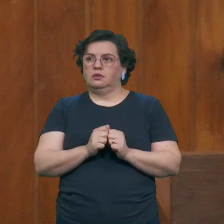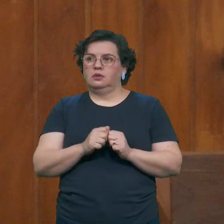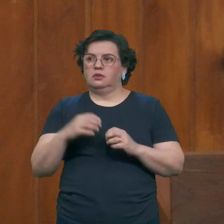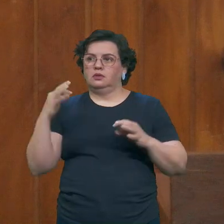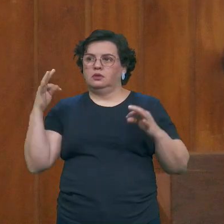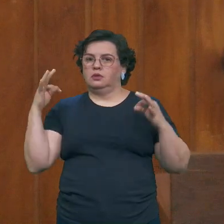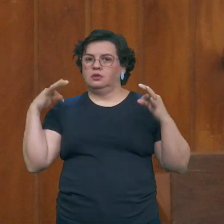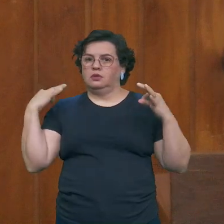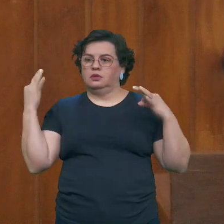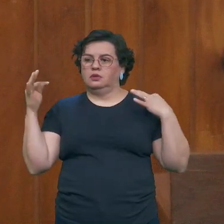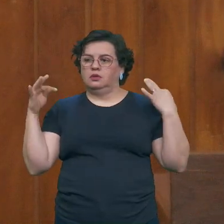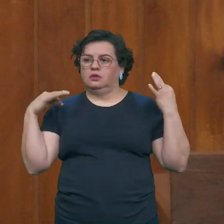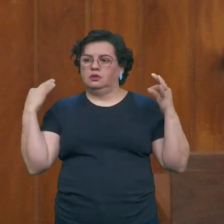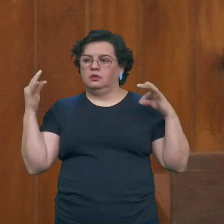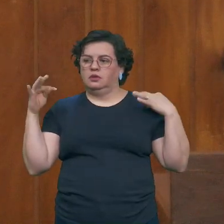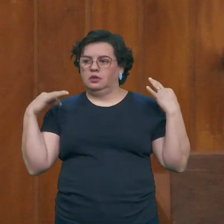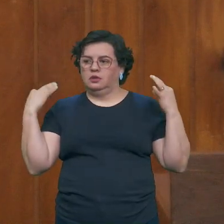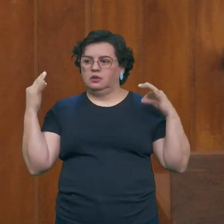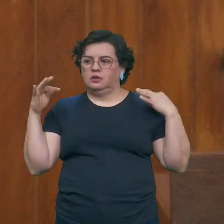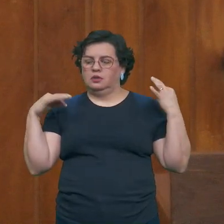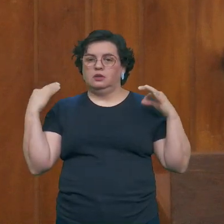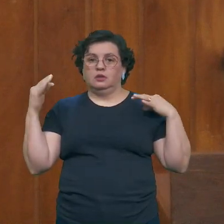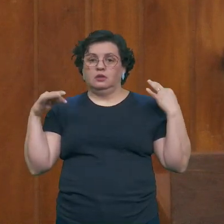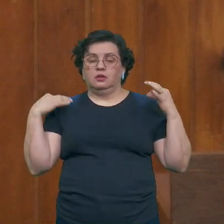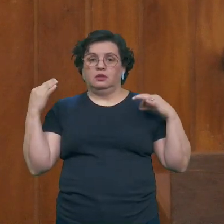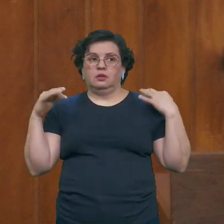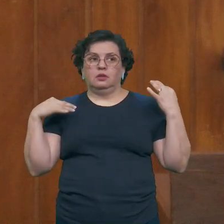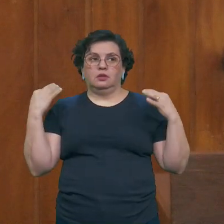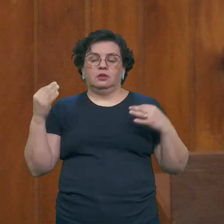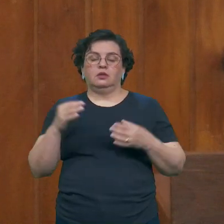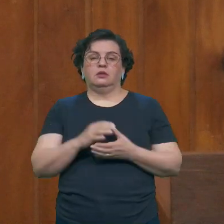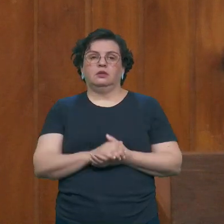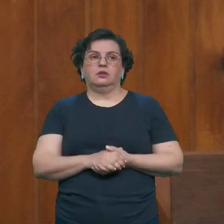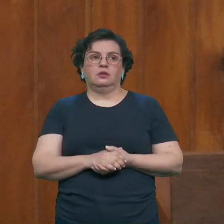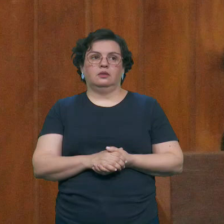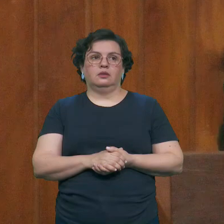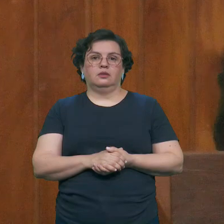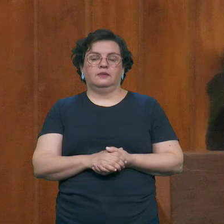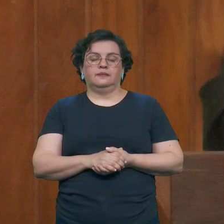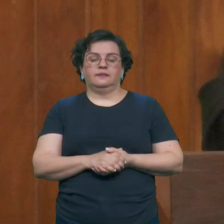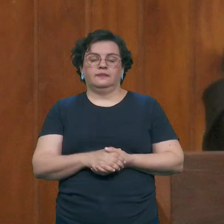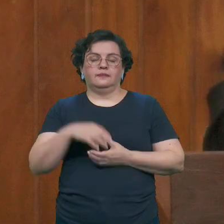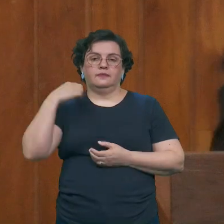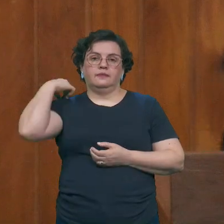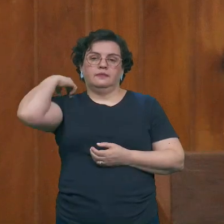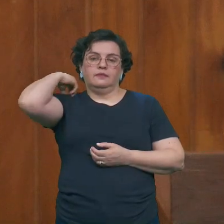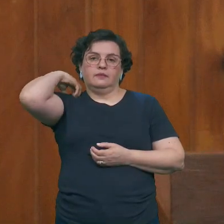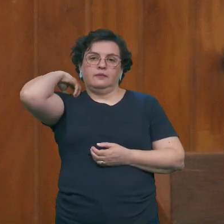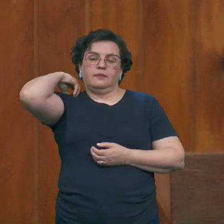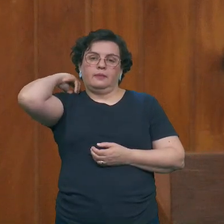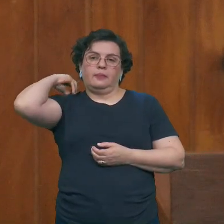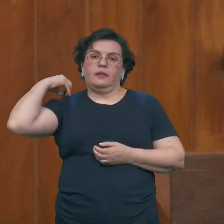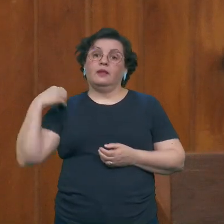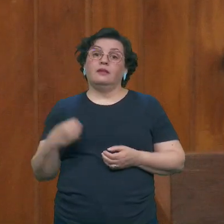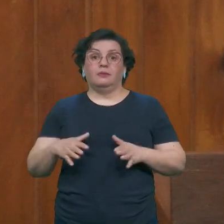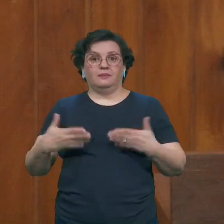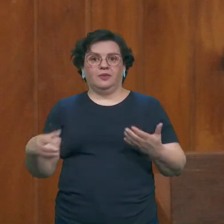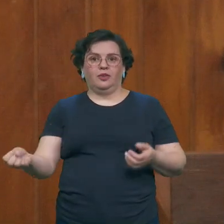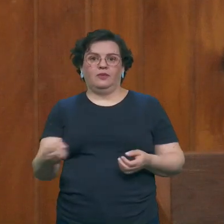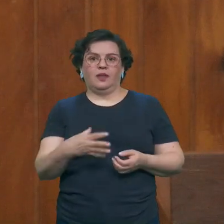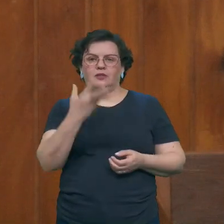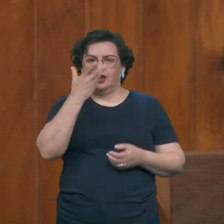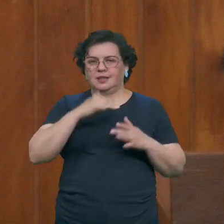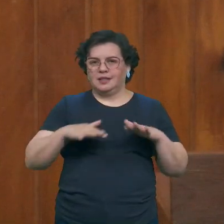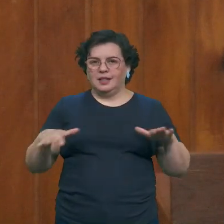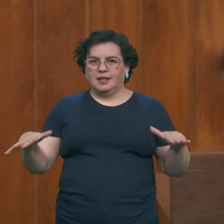né? Ainda mais depois que o Dino apareceu aí, né? Tem sido novidade aí, as